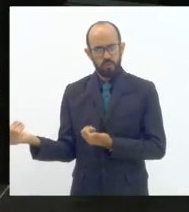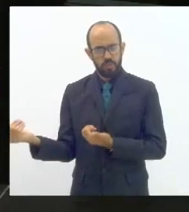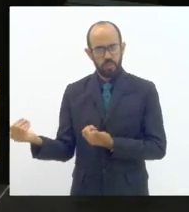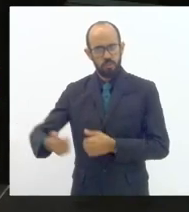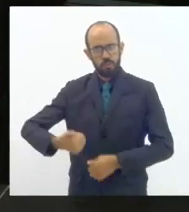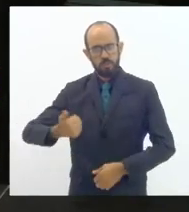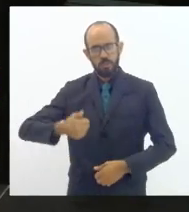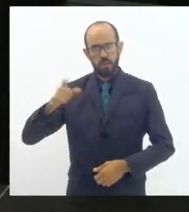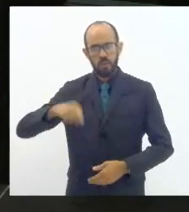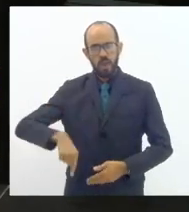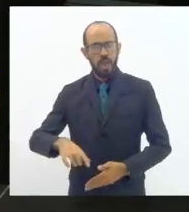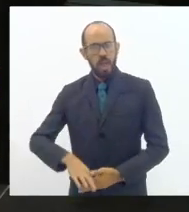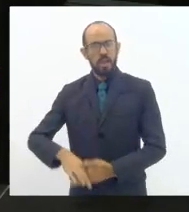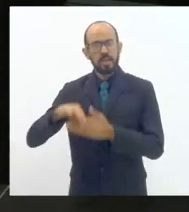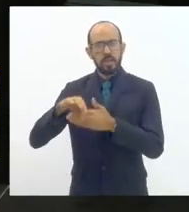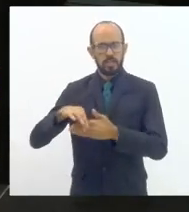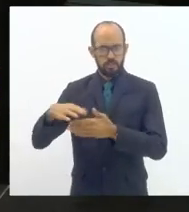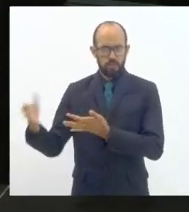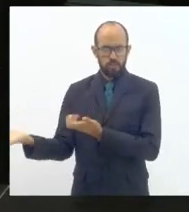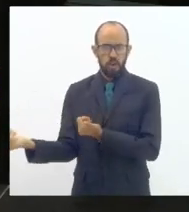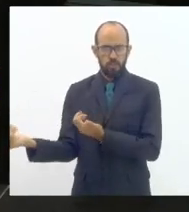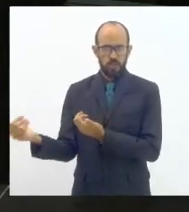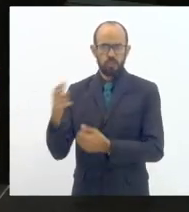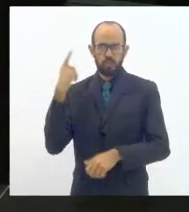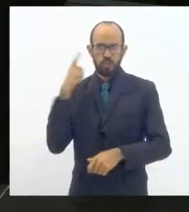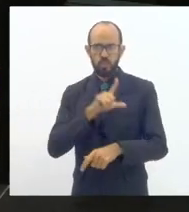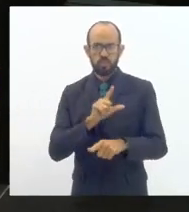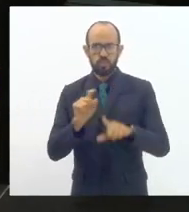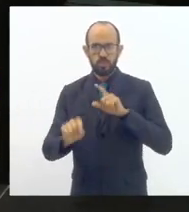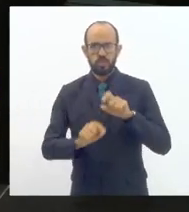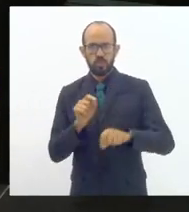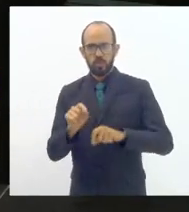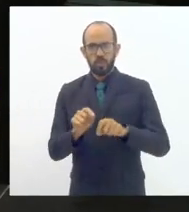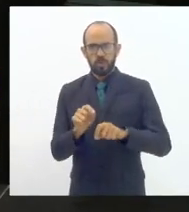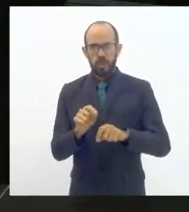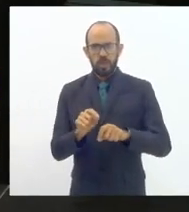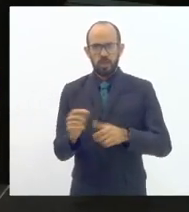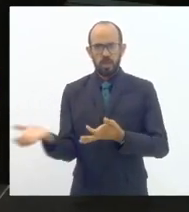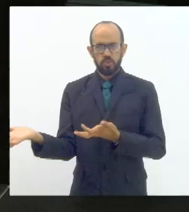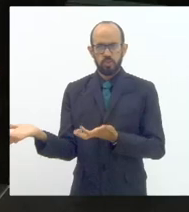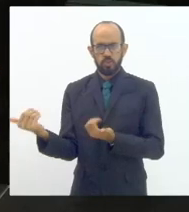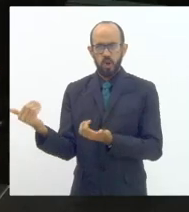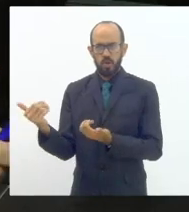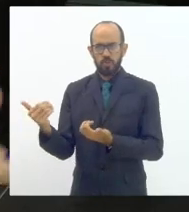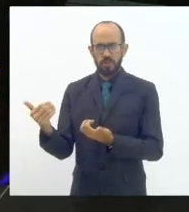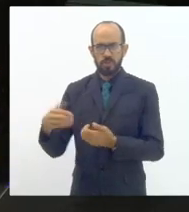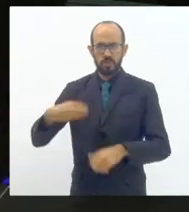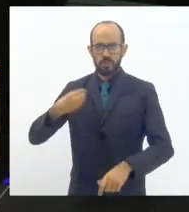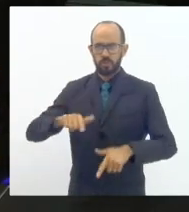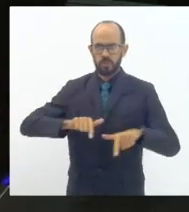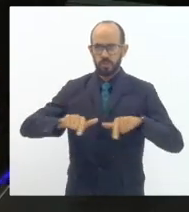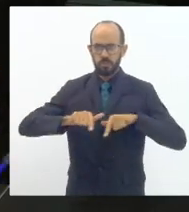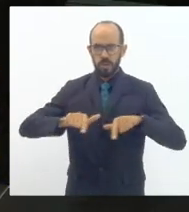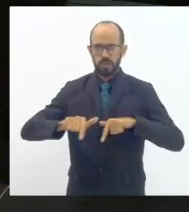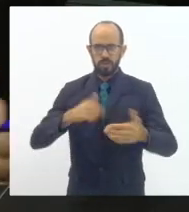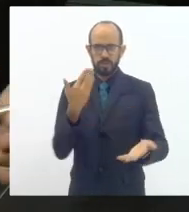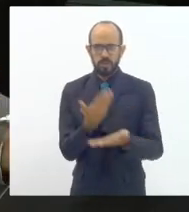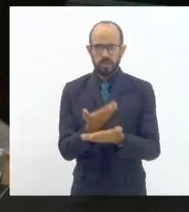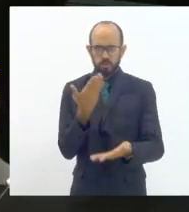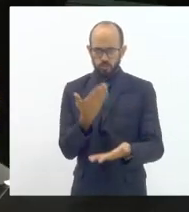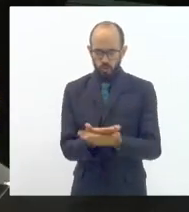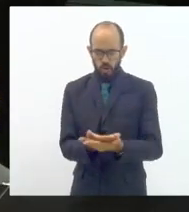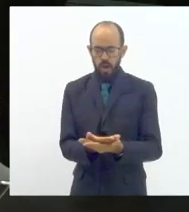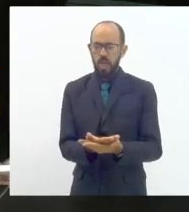próprio protagonismo jovem. Nós termos jovens que já estão se dedicando na sua escola, Dani,